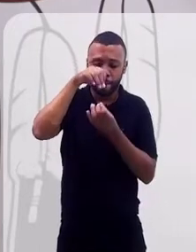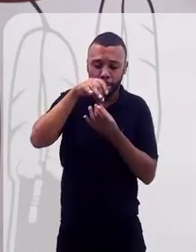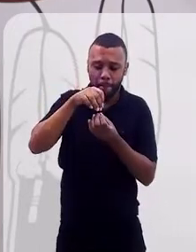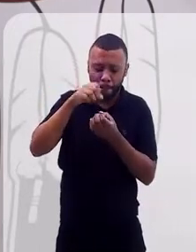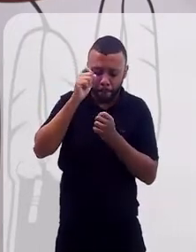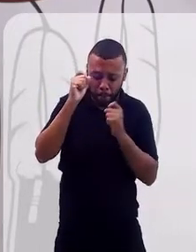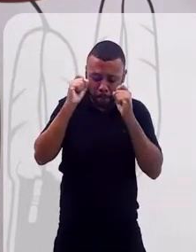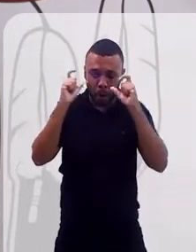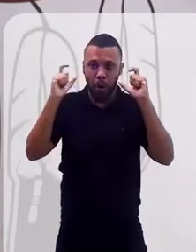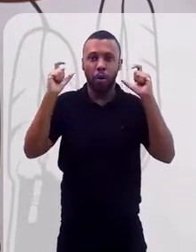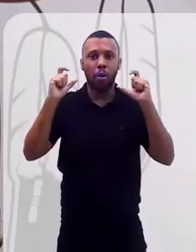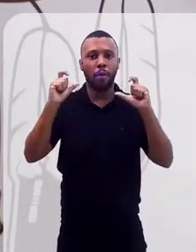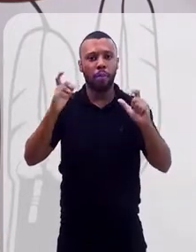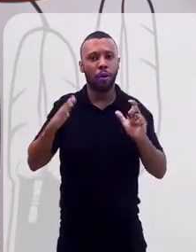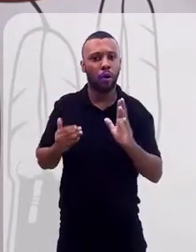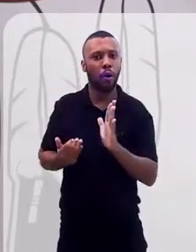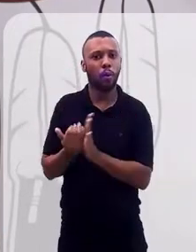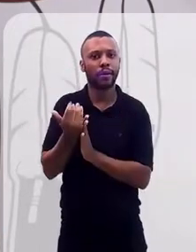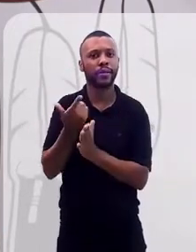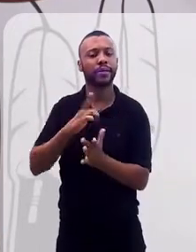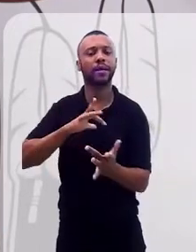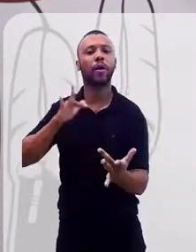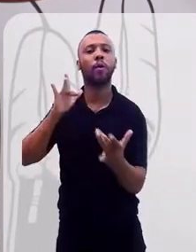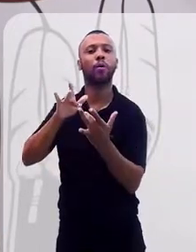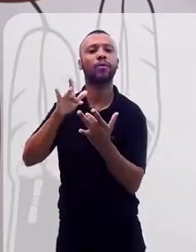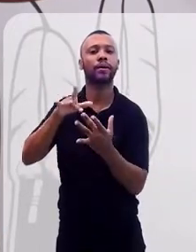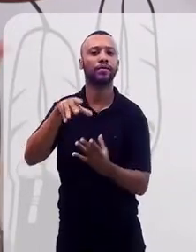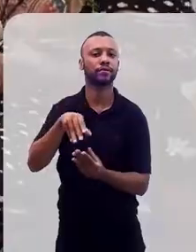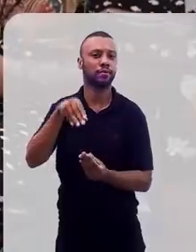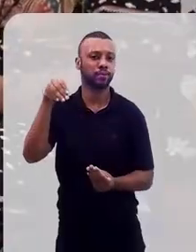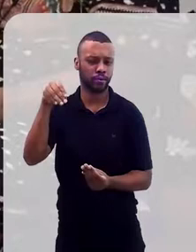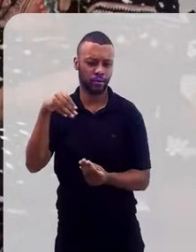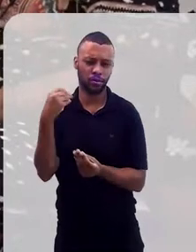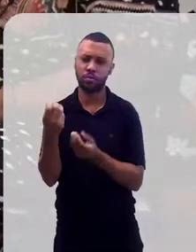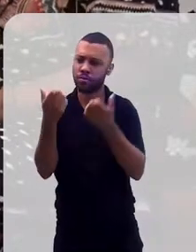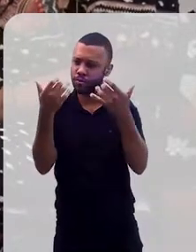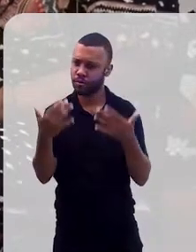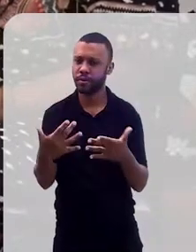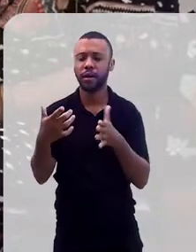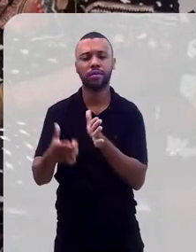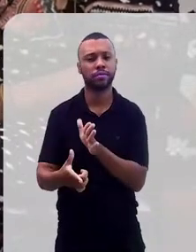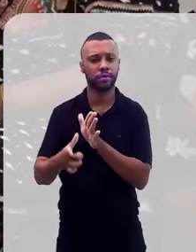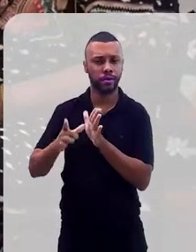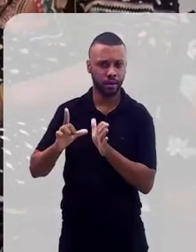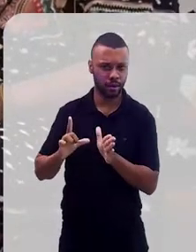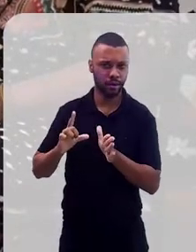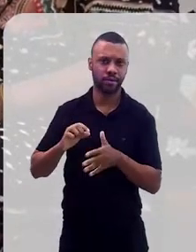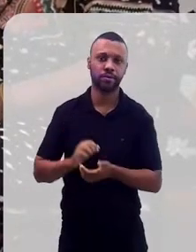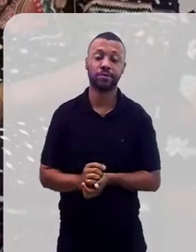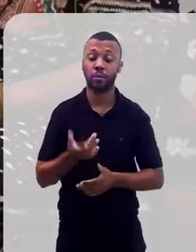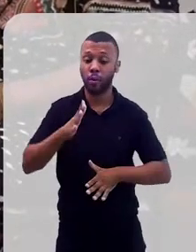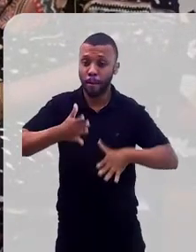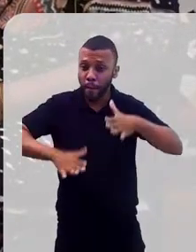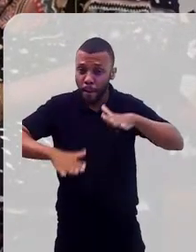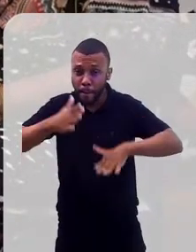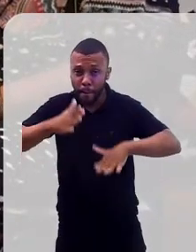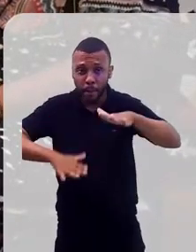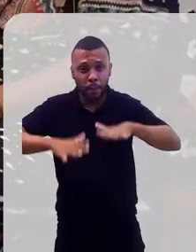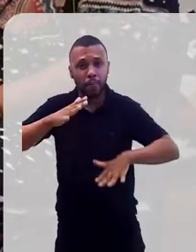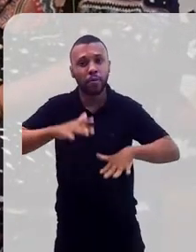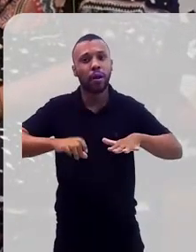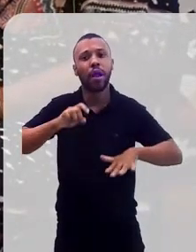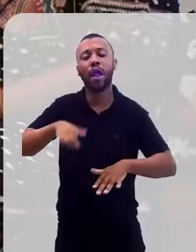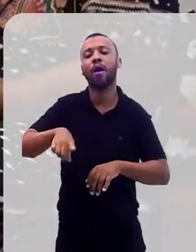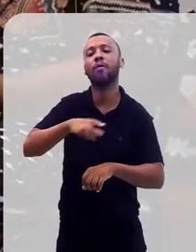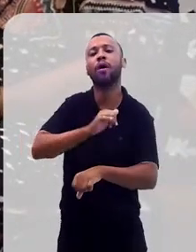num êxtase para entrar nesse contato com os espíritos, como nós falamos anteriormente. Então, o tambor seria